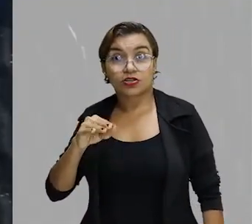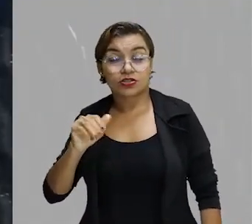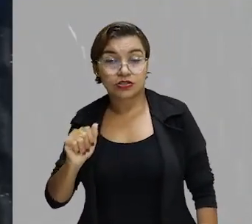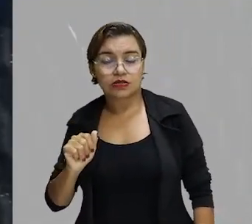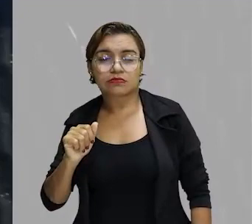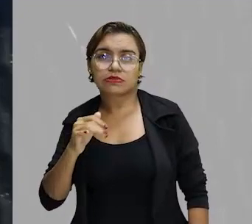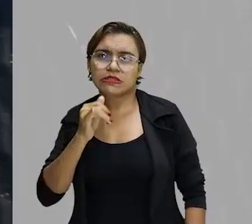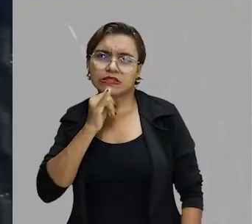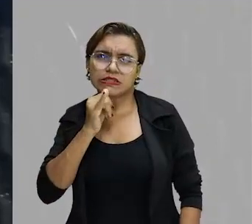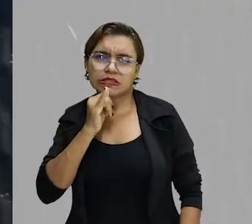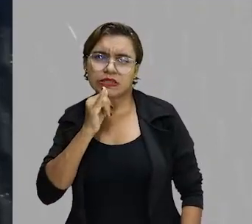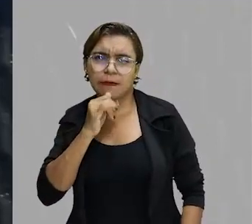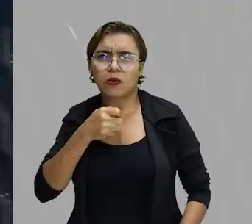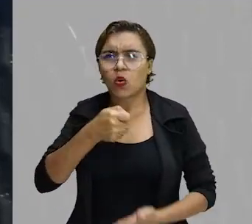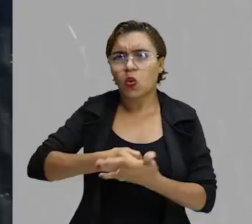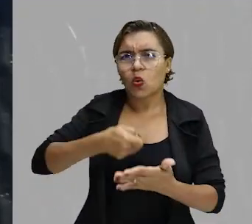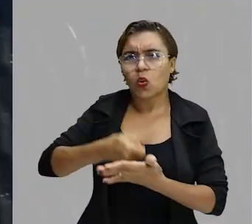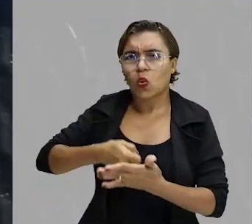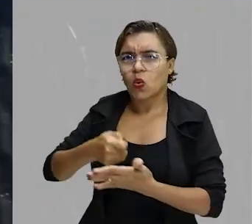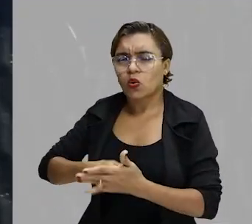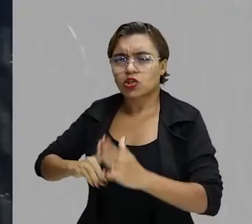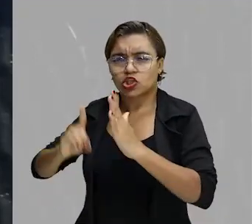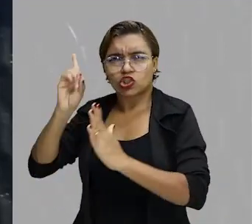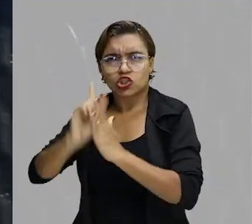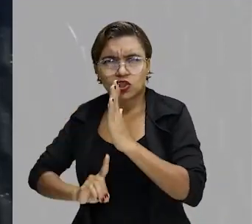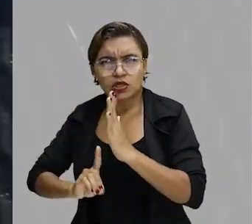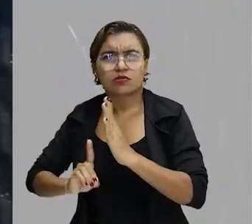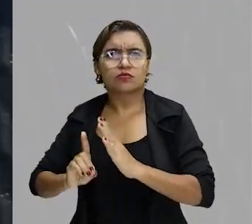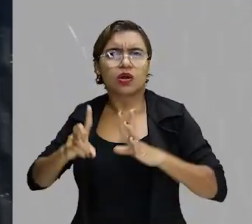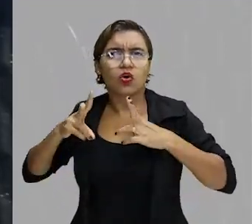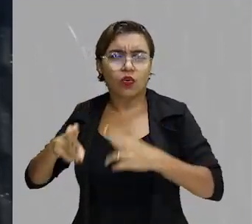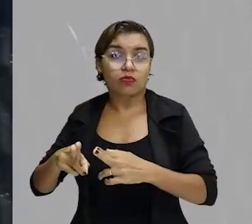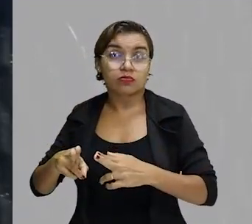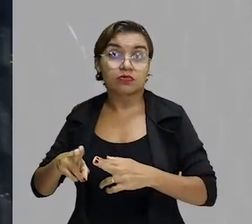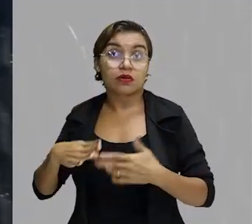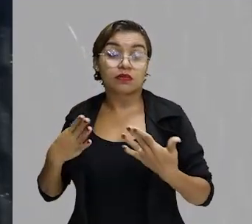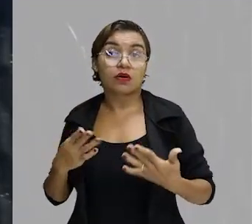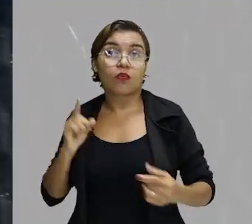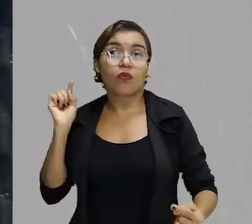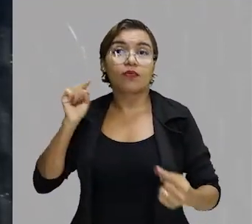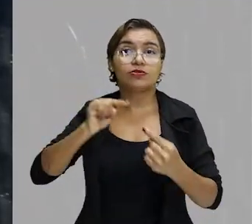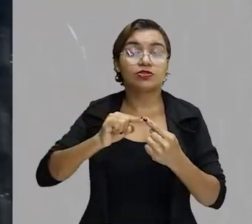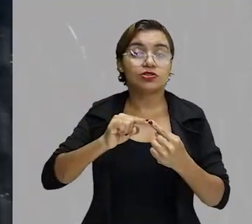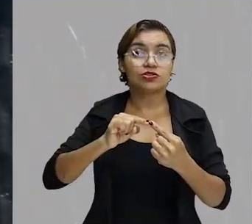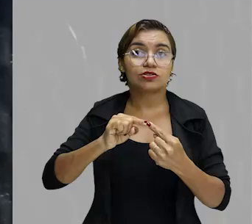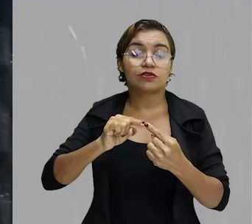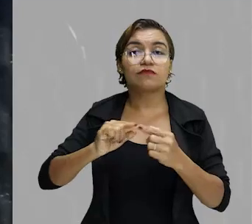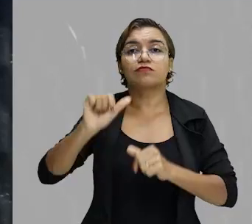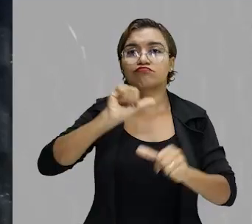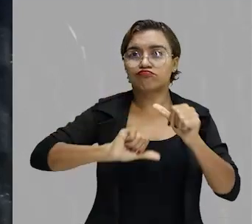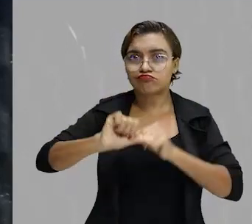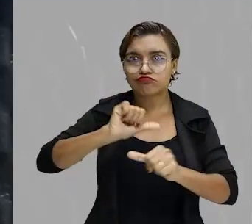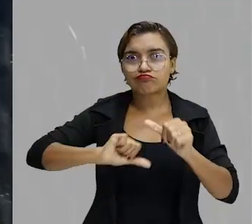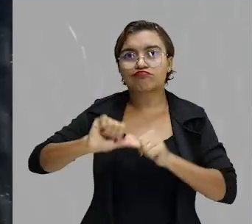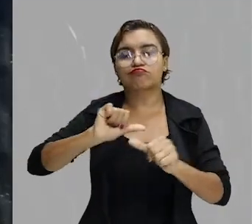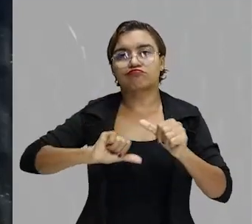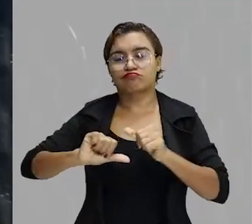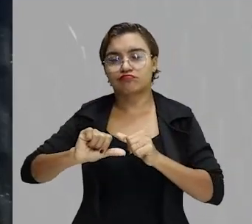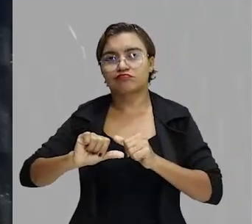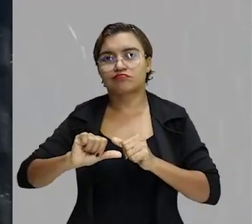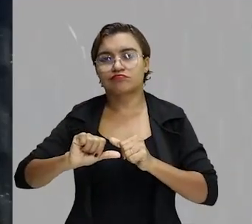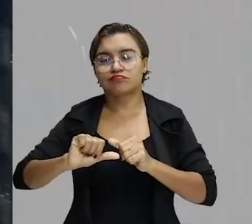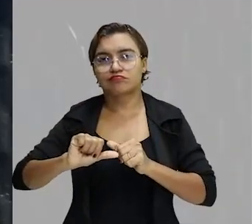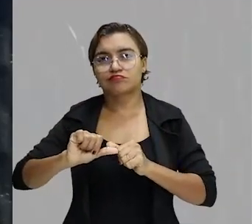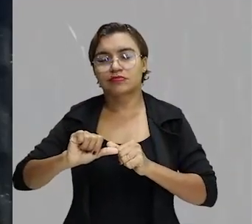da igualdade de direitos e condições entre homens e mulheres. Então isso seria uma finalidade de intervenção e mudança das contradições que